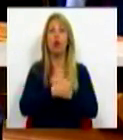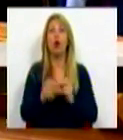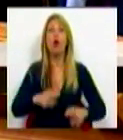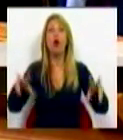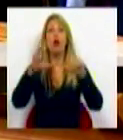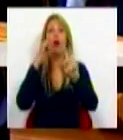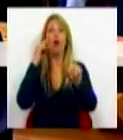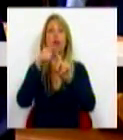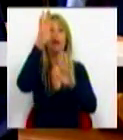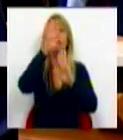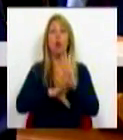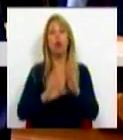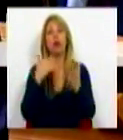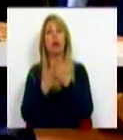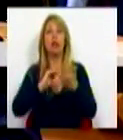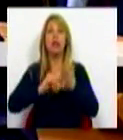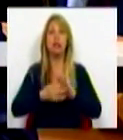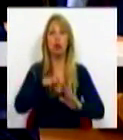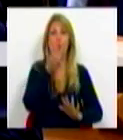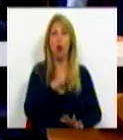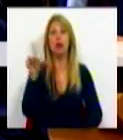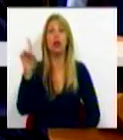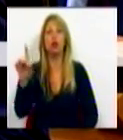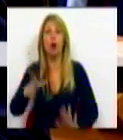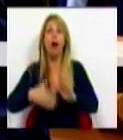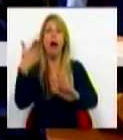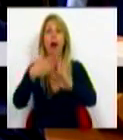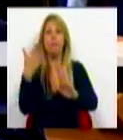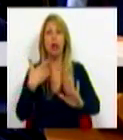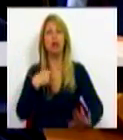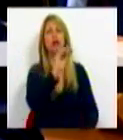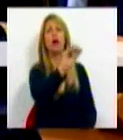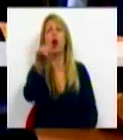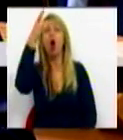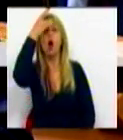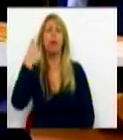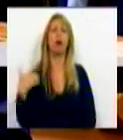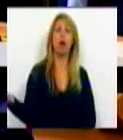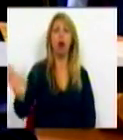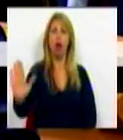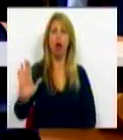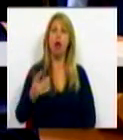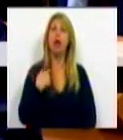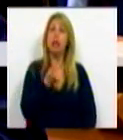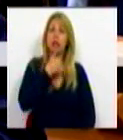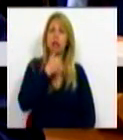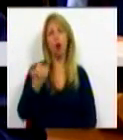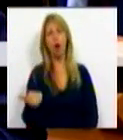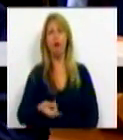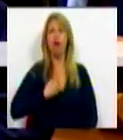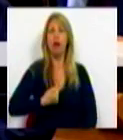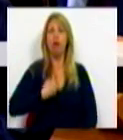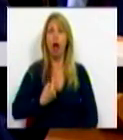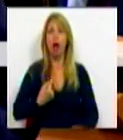introduziu exames no 4º e no 6º ano à pressa, sem ouvir ninguém, orientado por uma mera pulsão ideológica. Mas nós